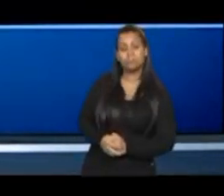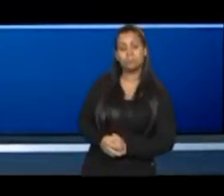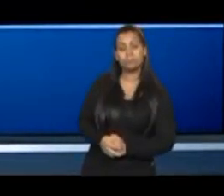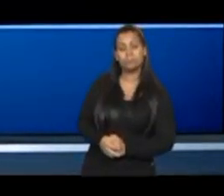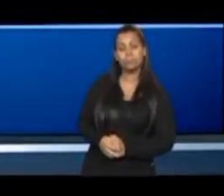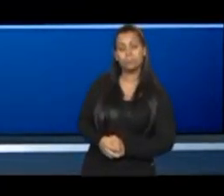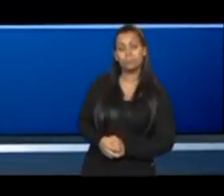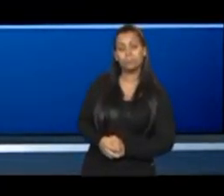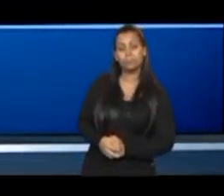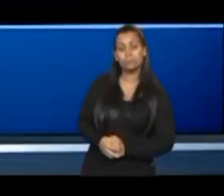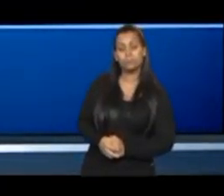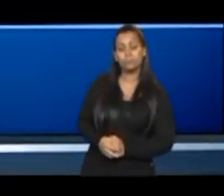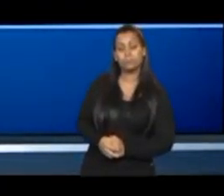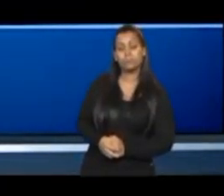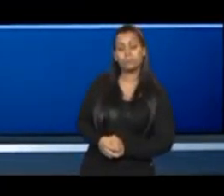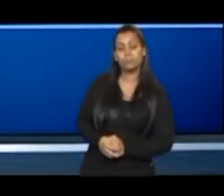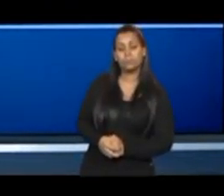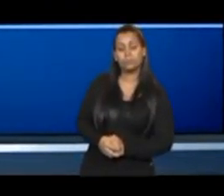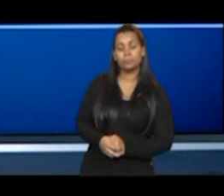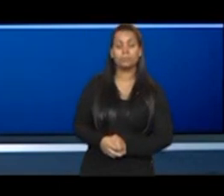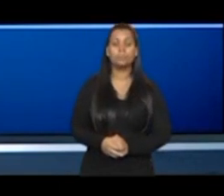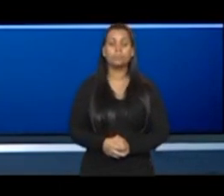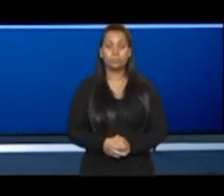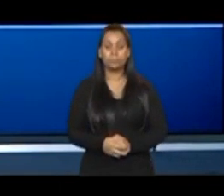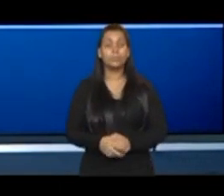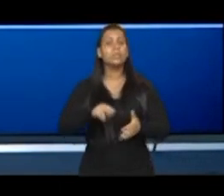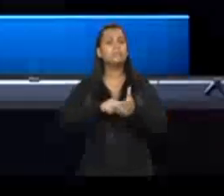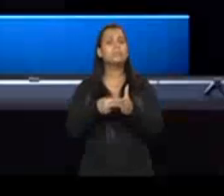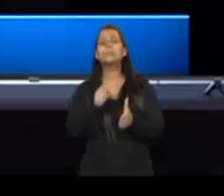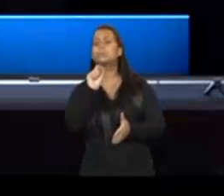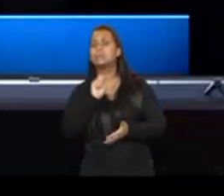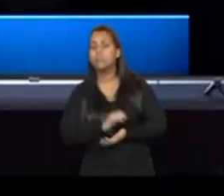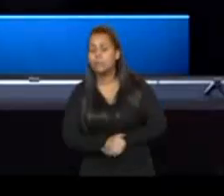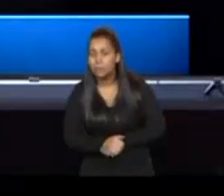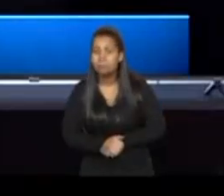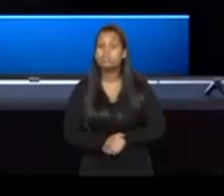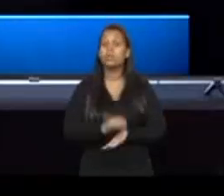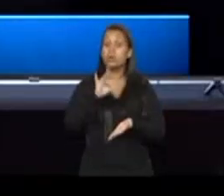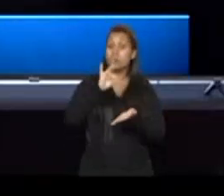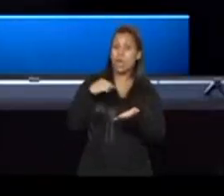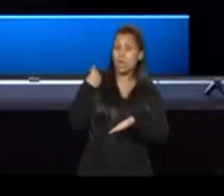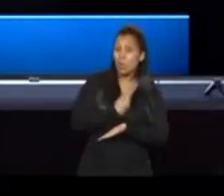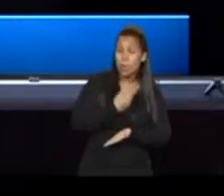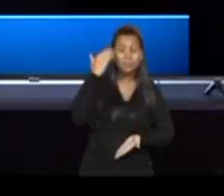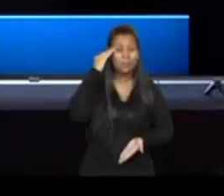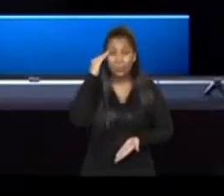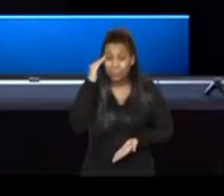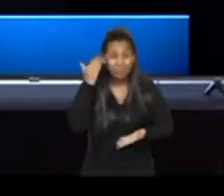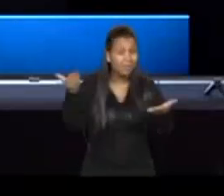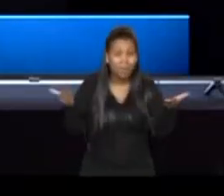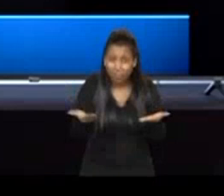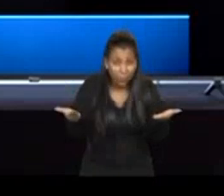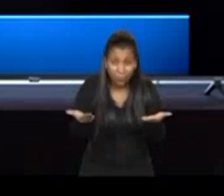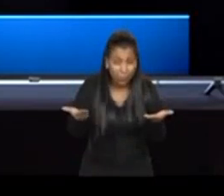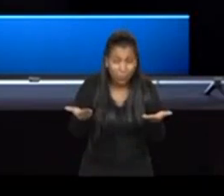do presente nasce fatalmente da ignorância do passado. O que é isso, pessoal? O fato da gente não entender o